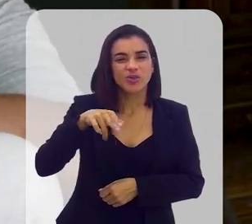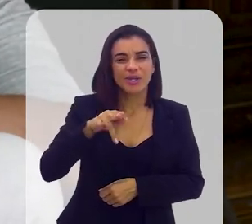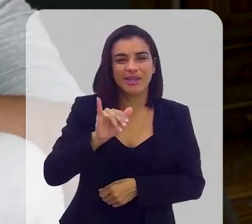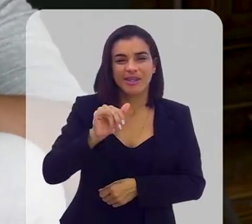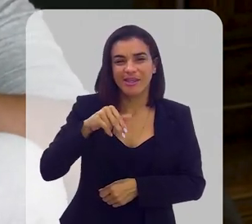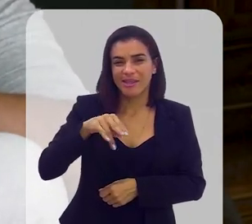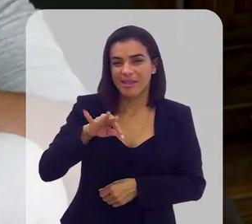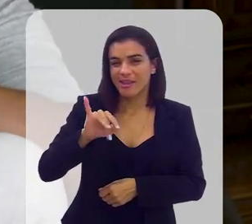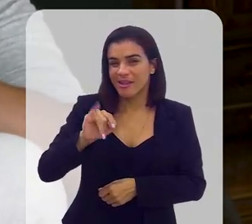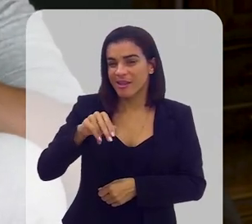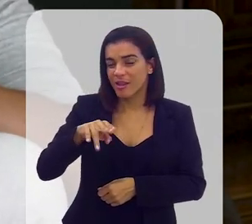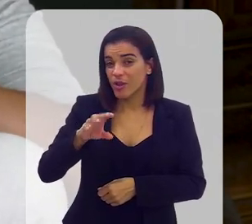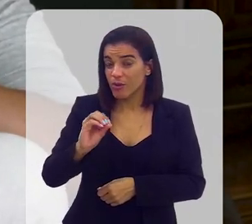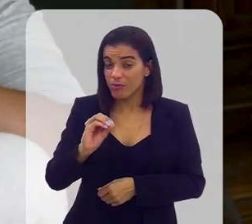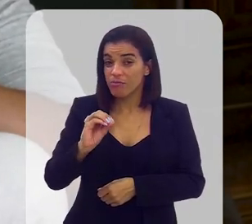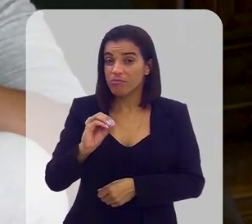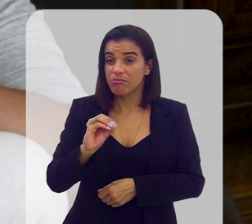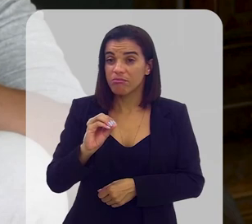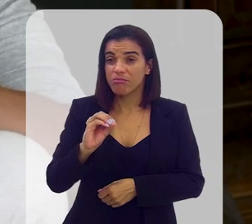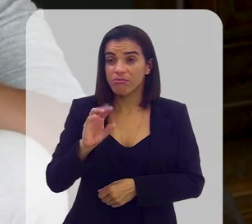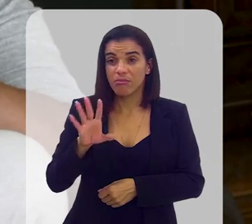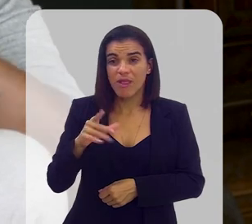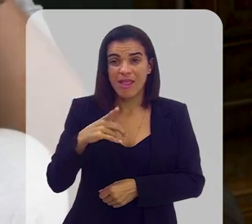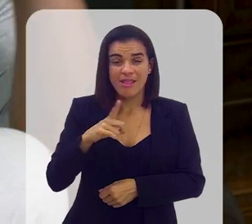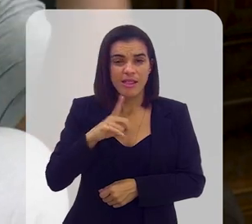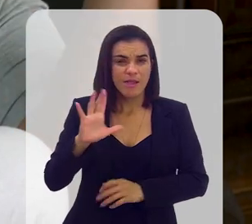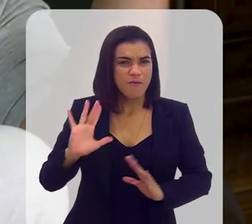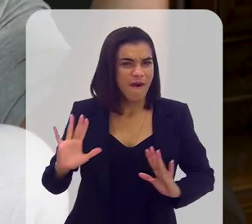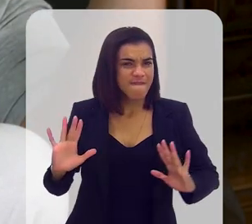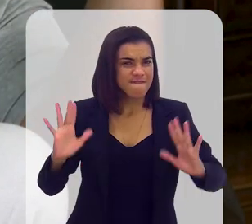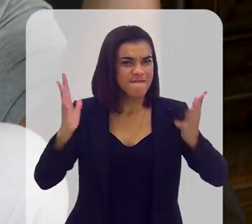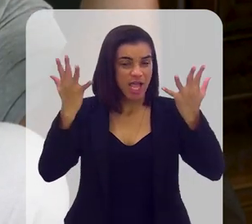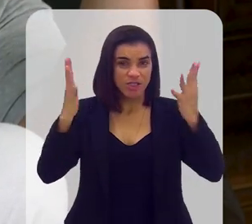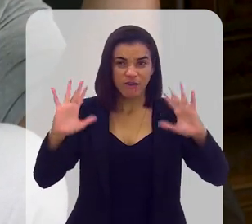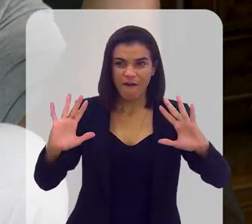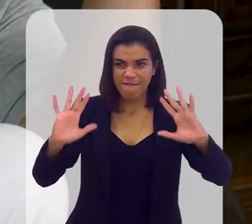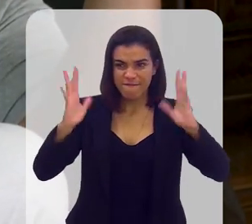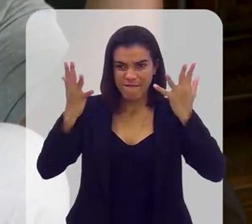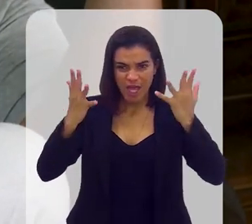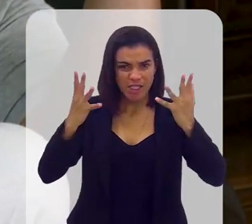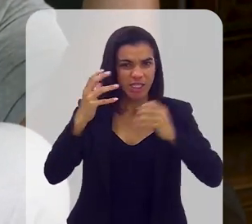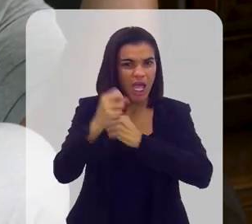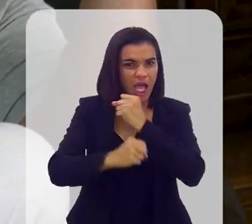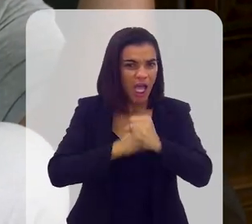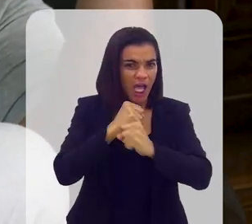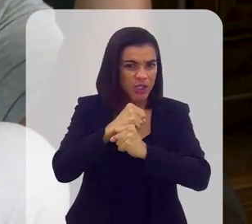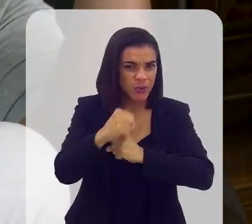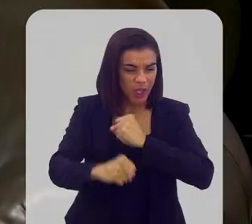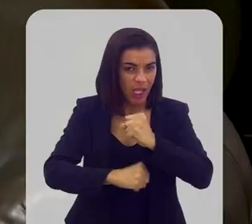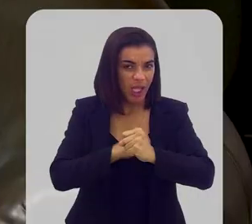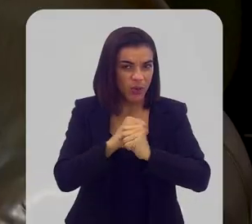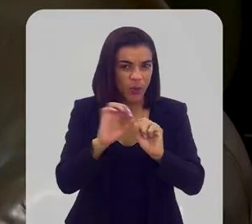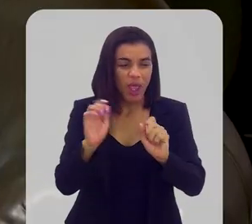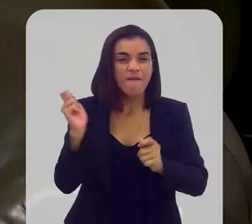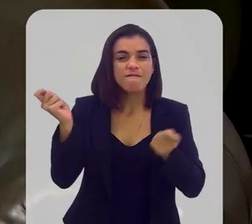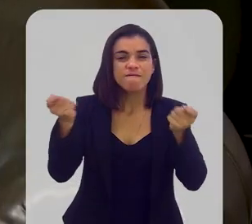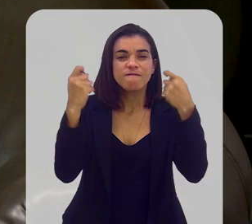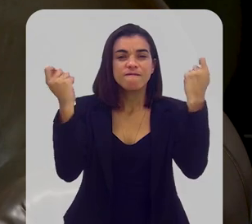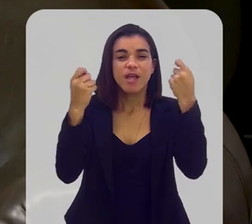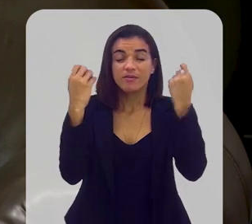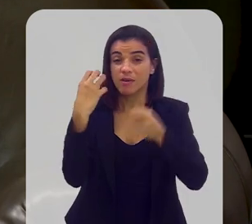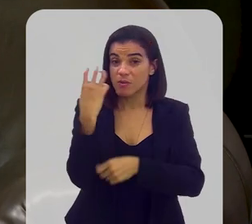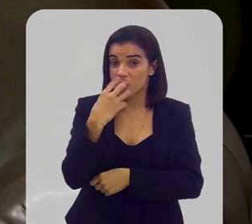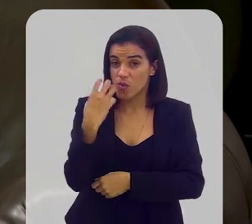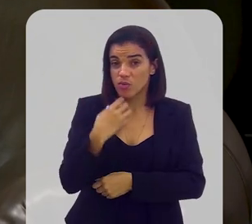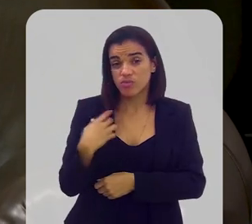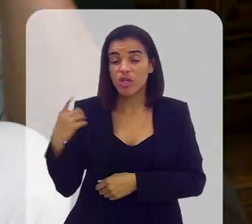Bocaiúva. Não é isso? Rua Vital. Existia uma festa. Aquela festa era uma festa anual na rua, né? Um festival de